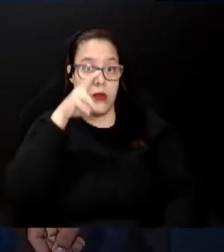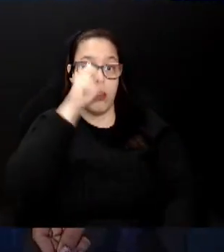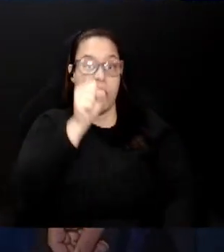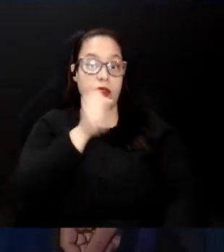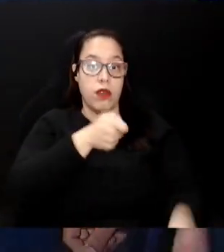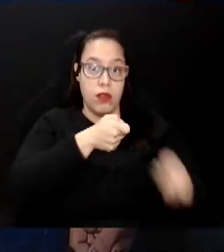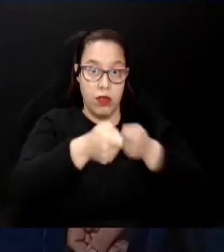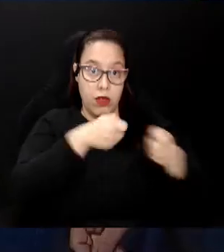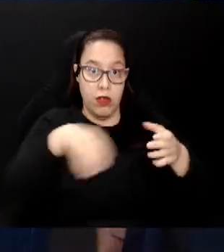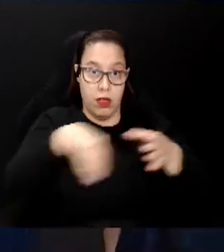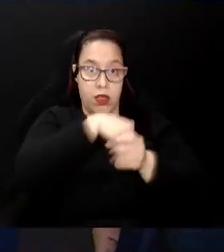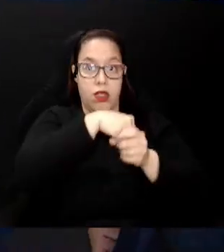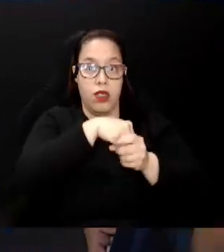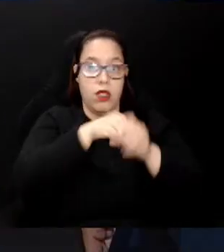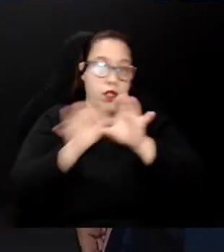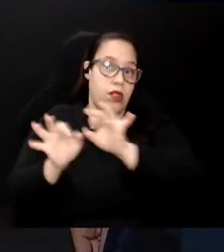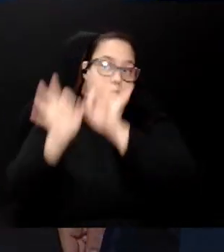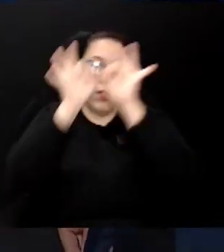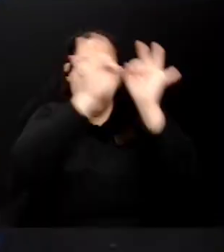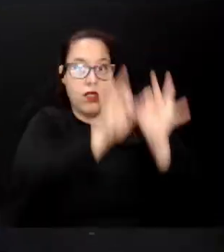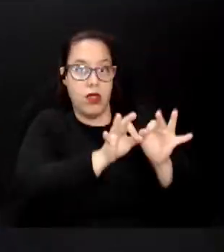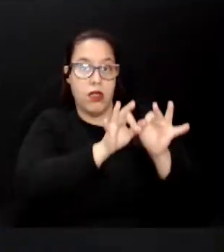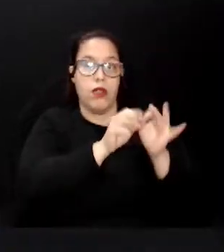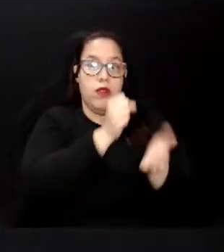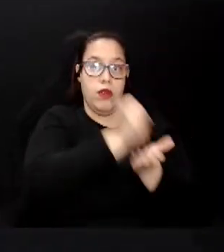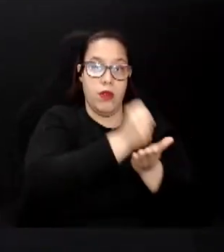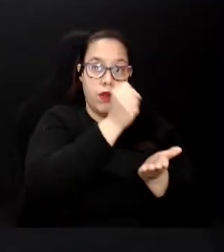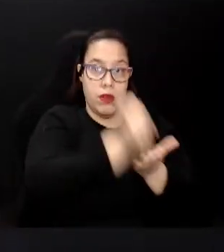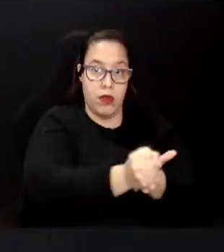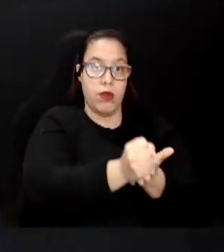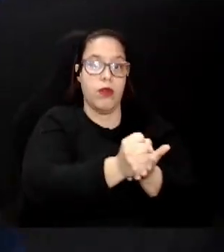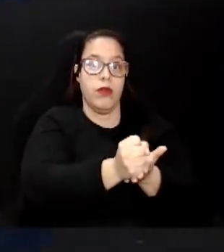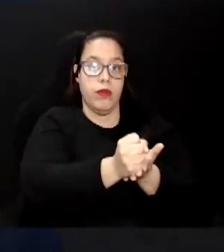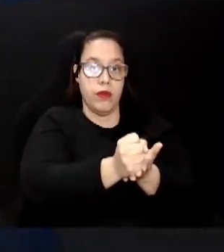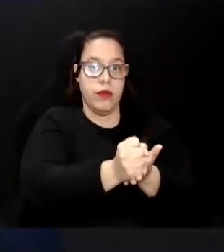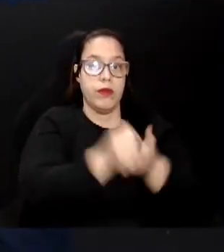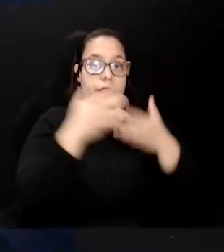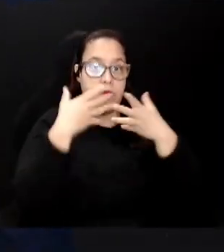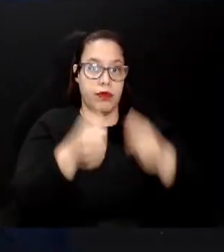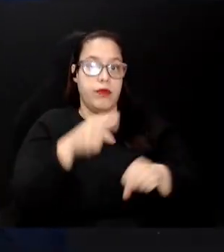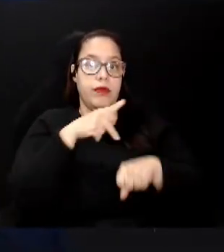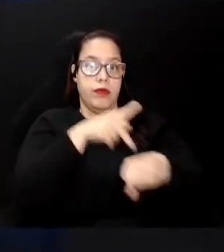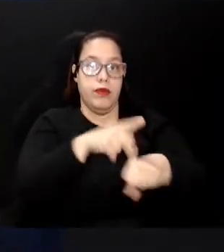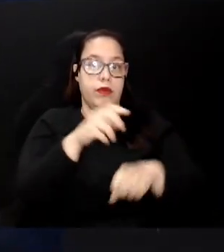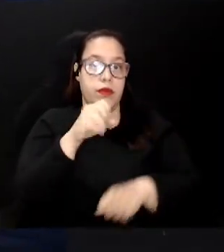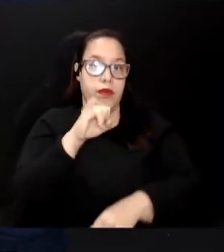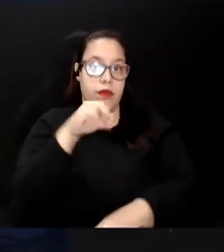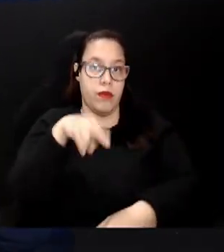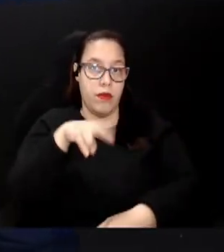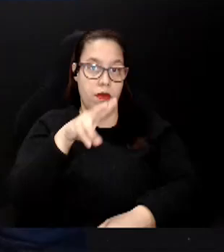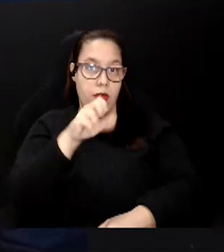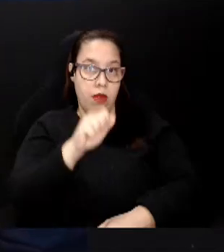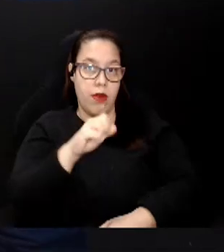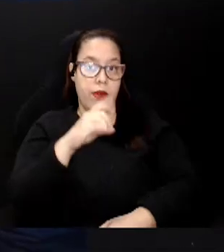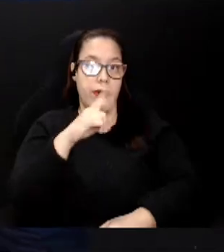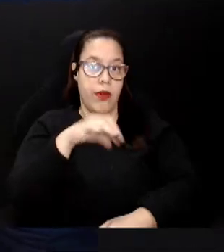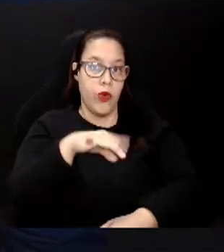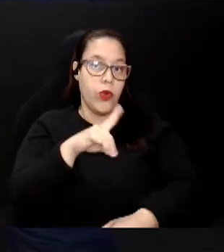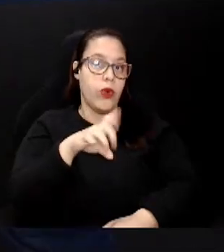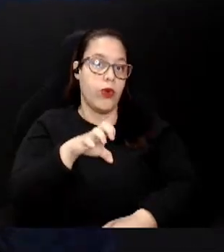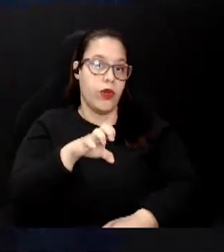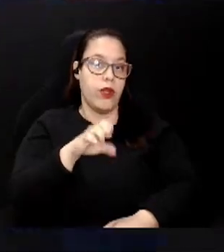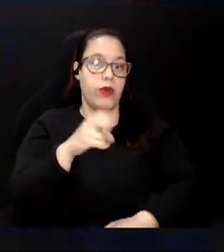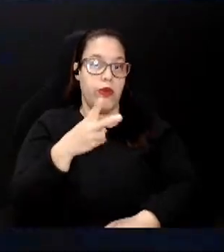o acompanhamento dos contratos da casa recebeu o troféu Inova Cidade 2026, uma das